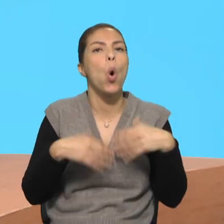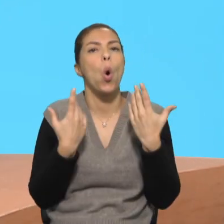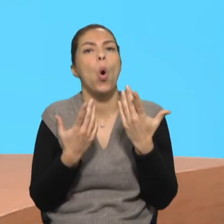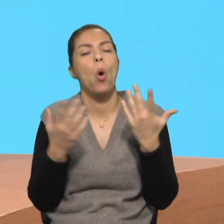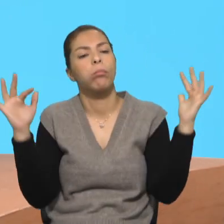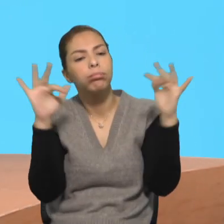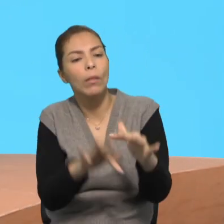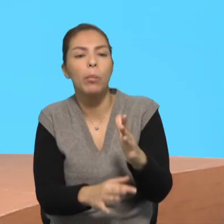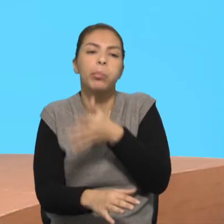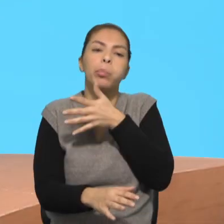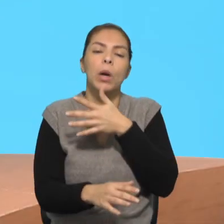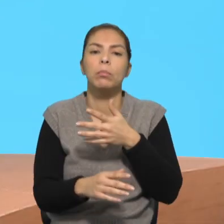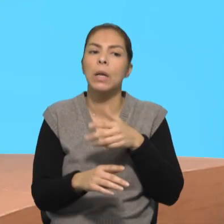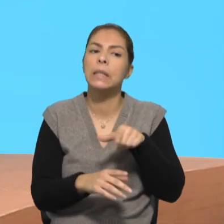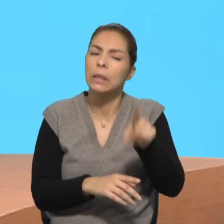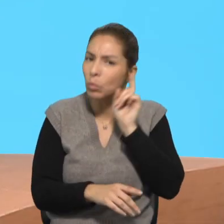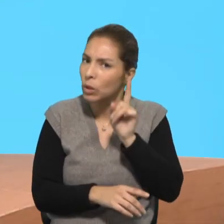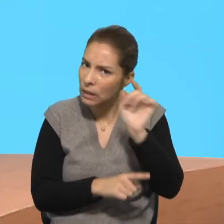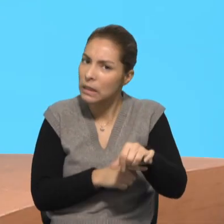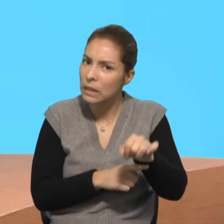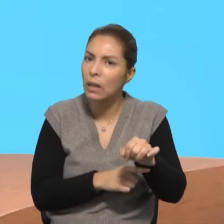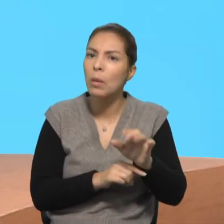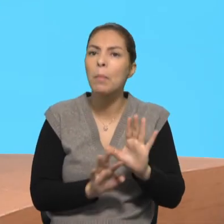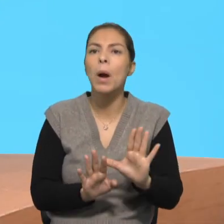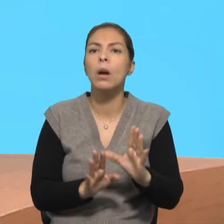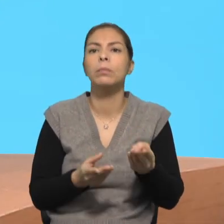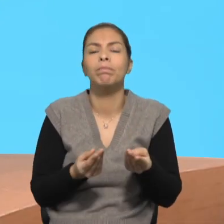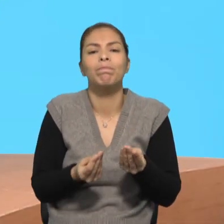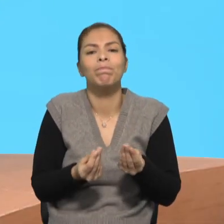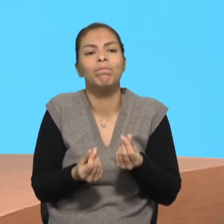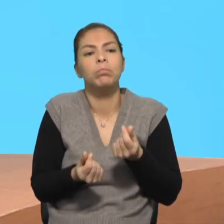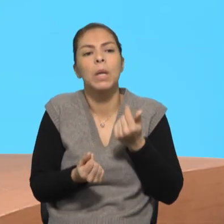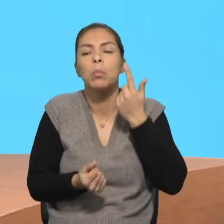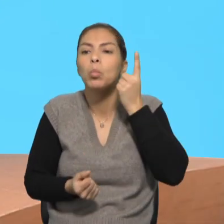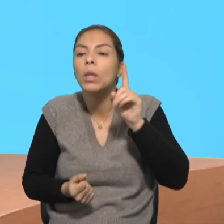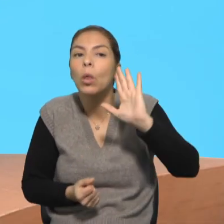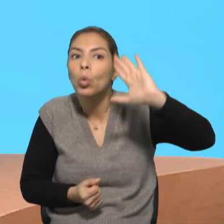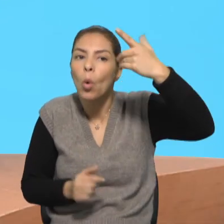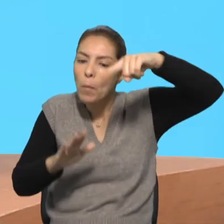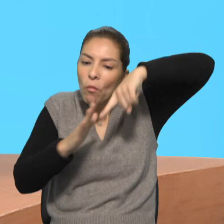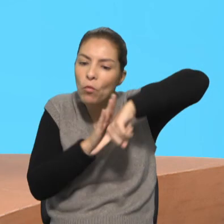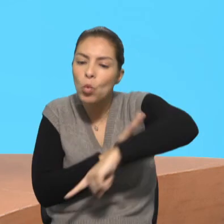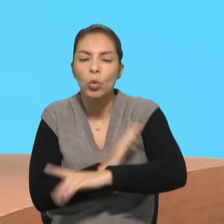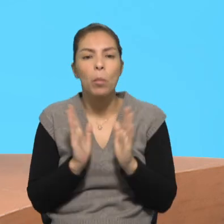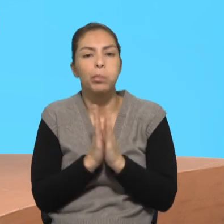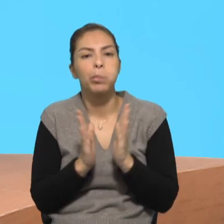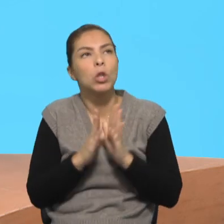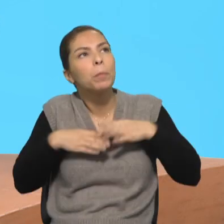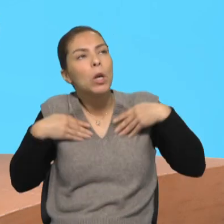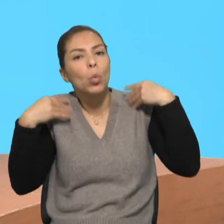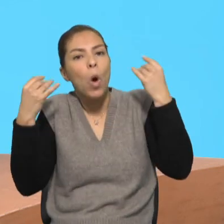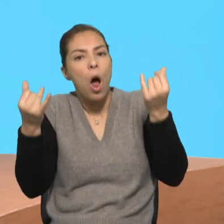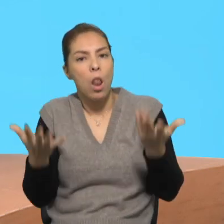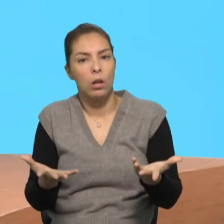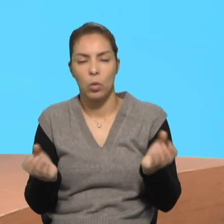indulgência, isso é importante, mas não está no âmago da espiritualidade bíblica. Para o homem